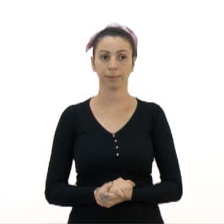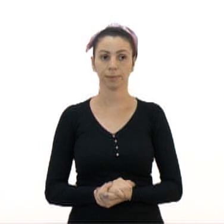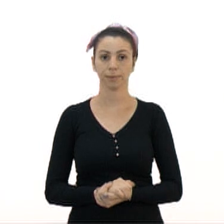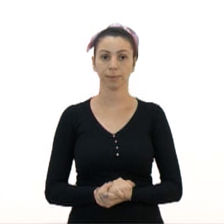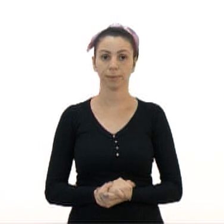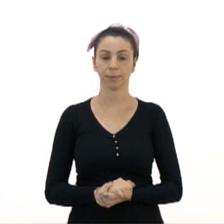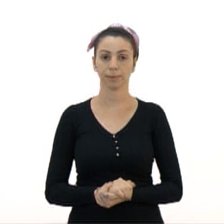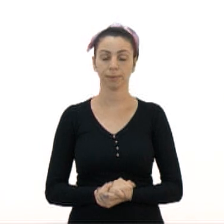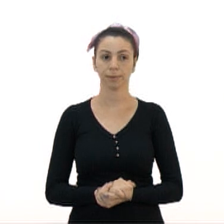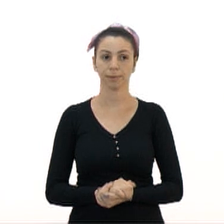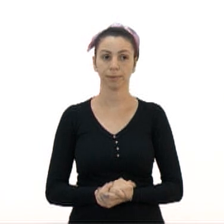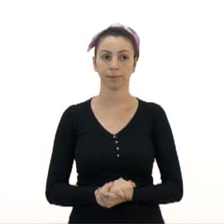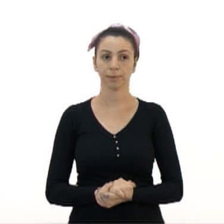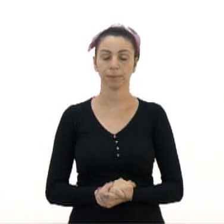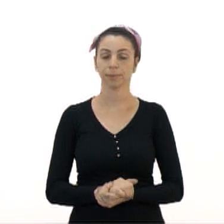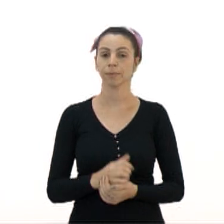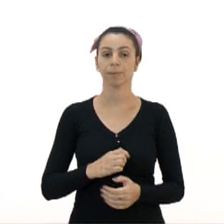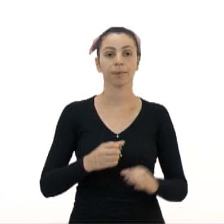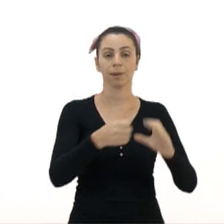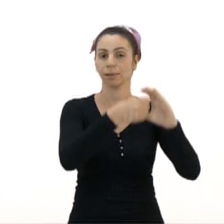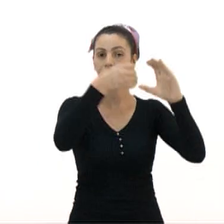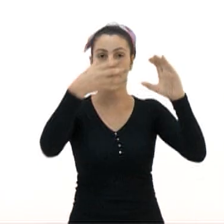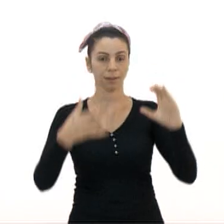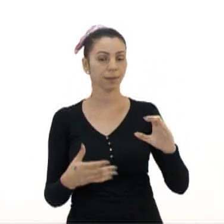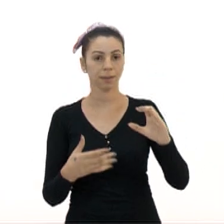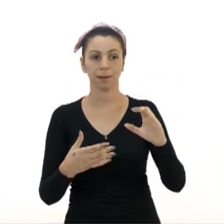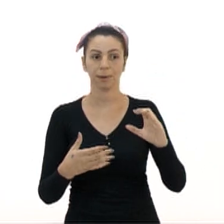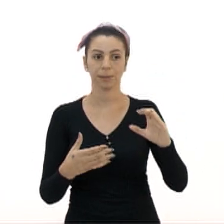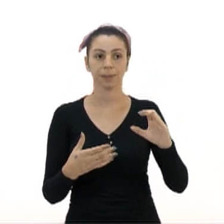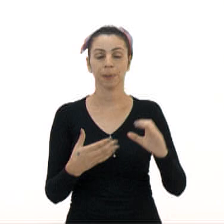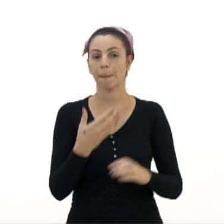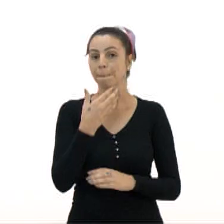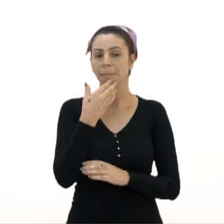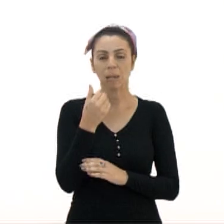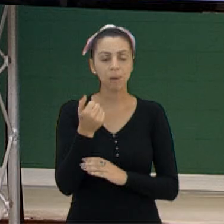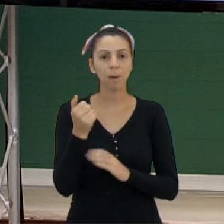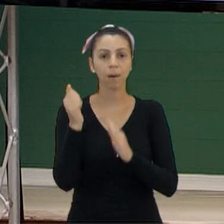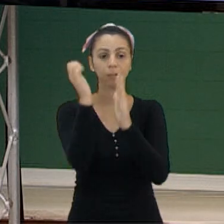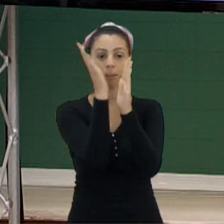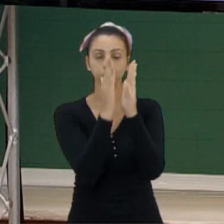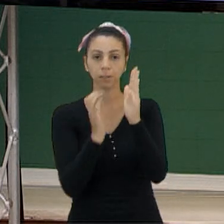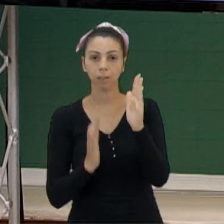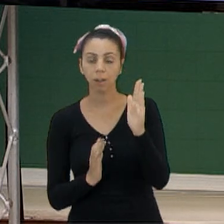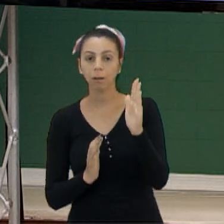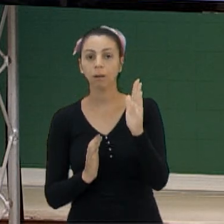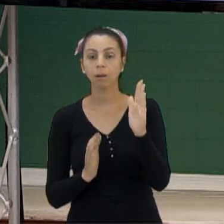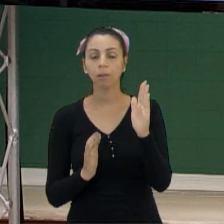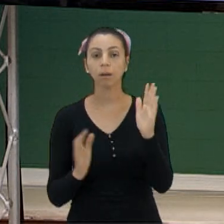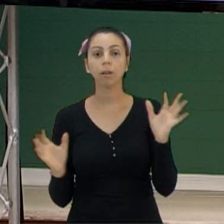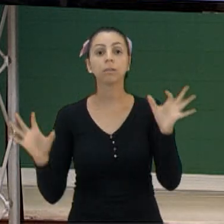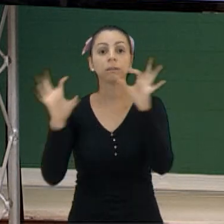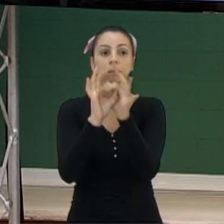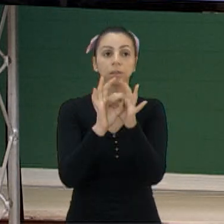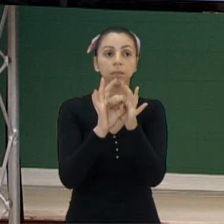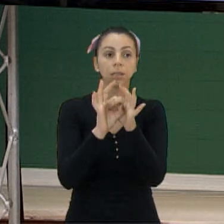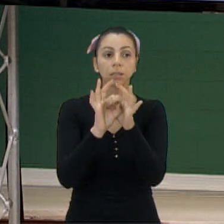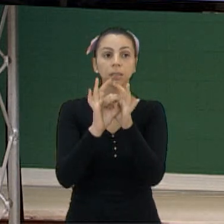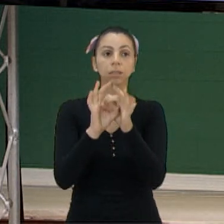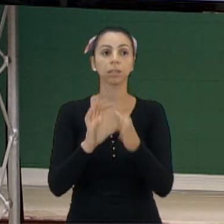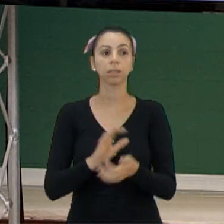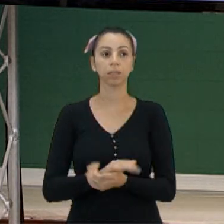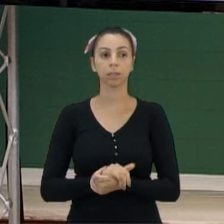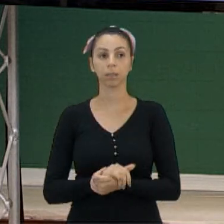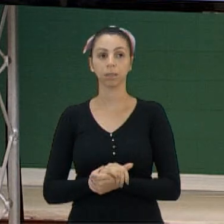Opa! Quais as características a seguir melhor se adequam ao barroco? Racionalidade e perspectiva